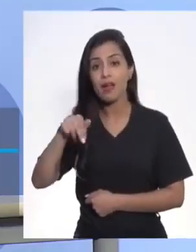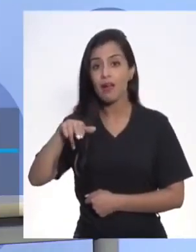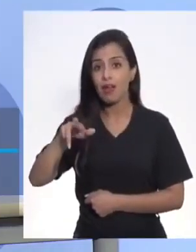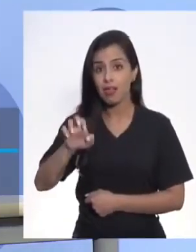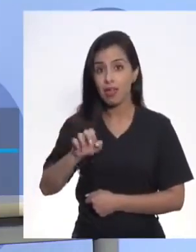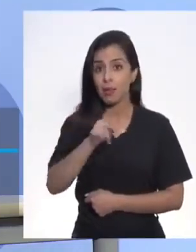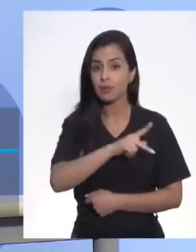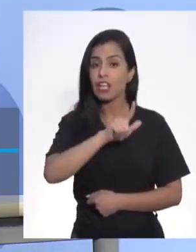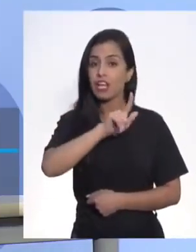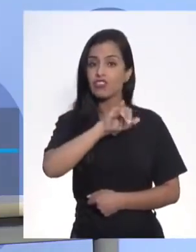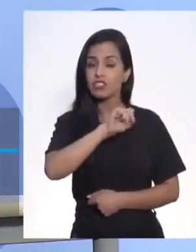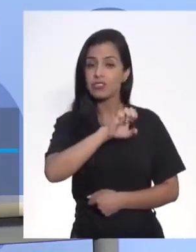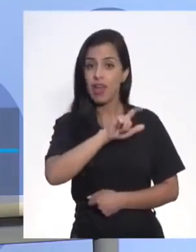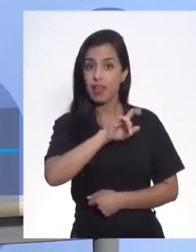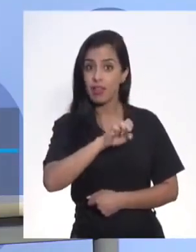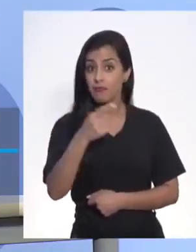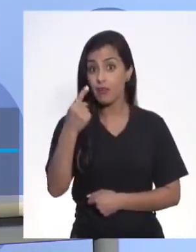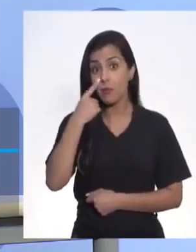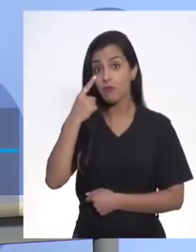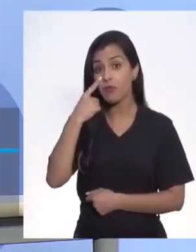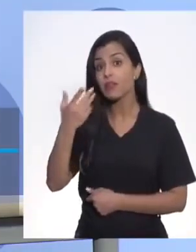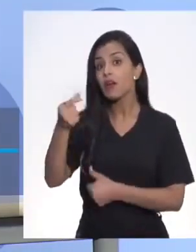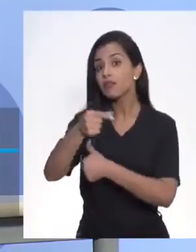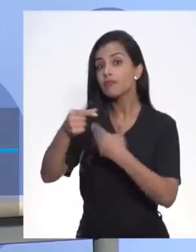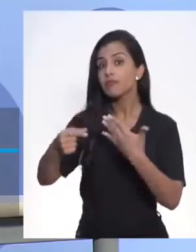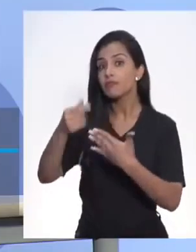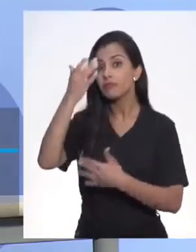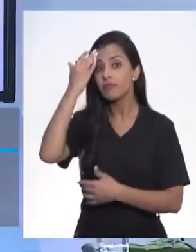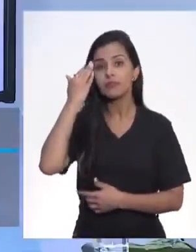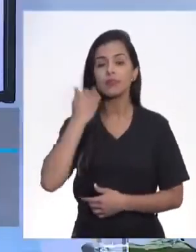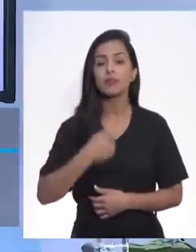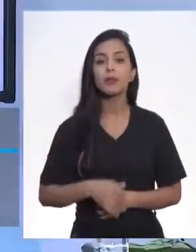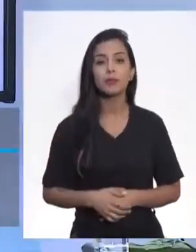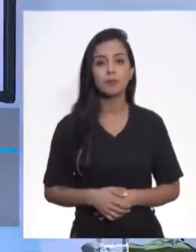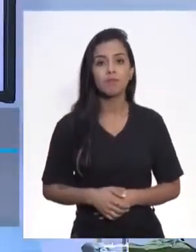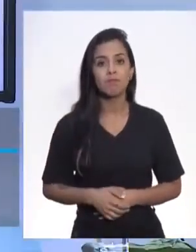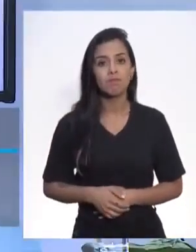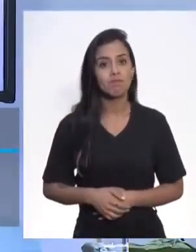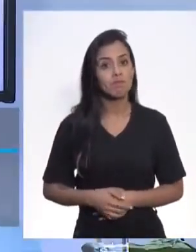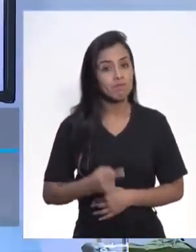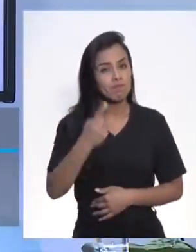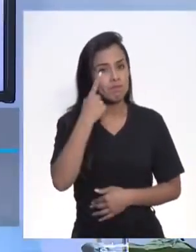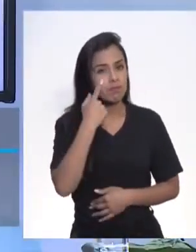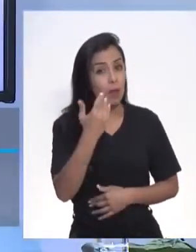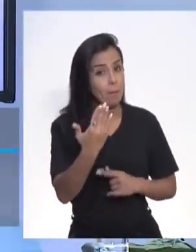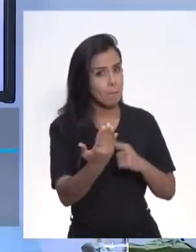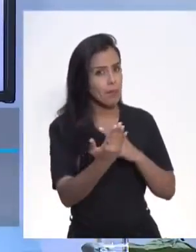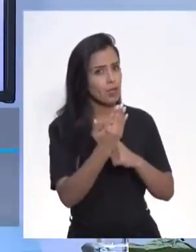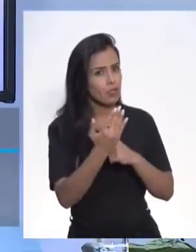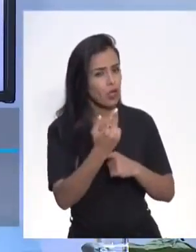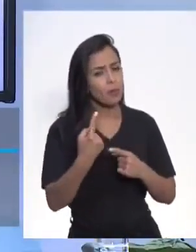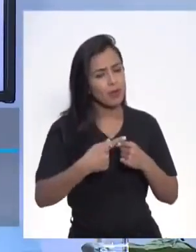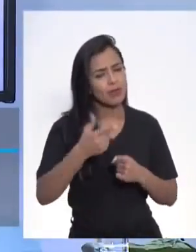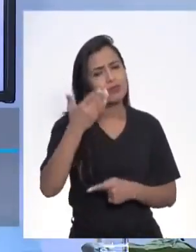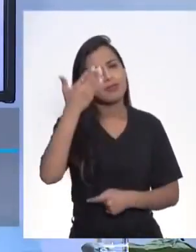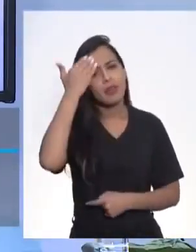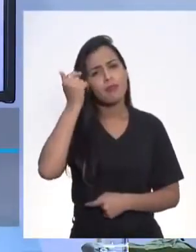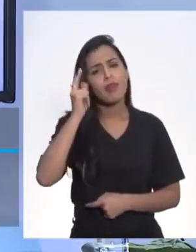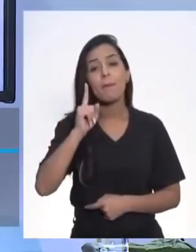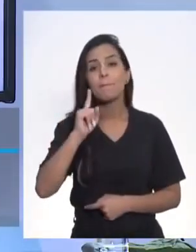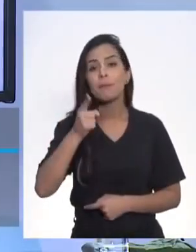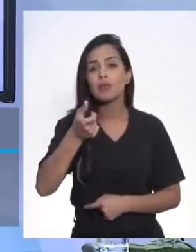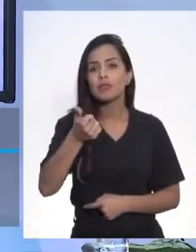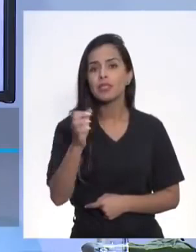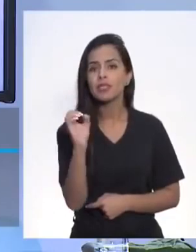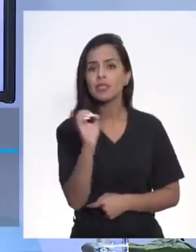professora Gisele. Vamos então ver, professora Roberta? Vamos sim. Então, professora Inês, eu quero que você só me ajude aí. A gente sabe que é 1.600, mas eu quero o